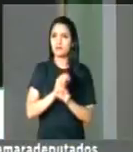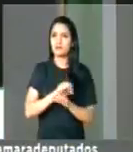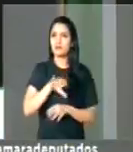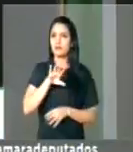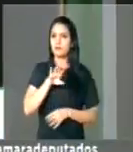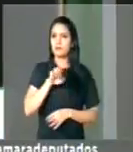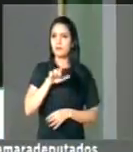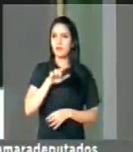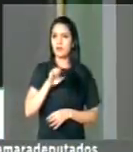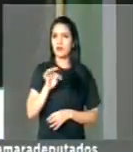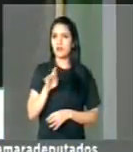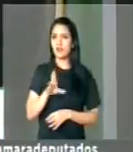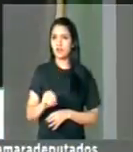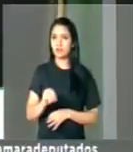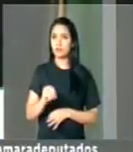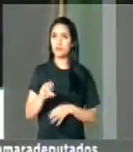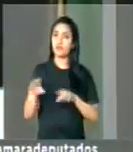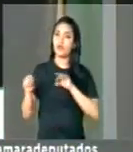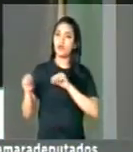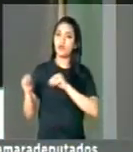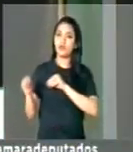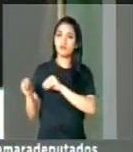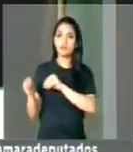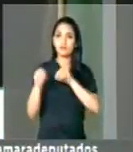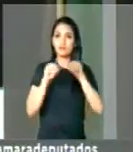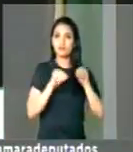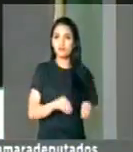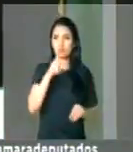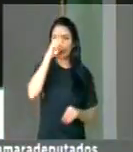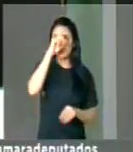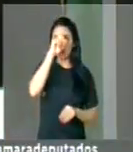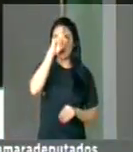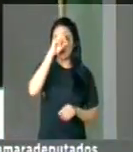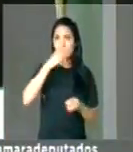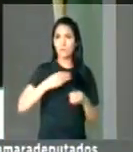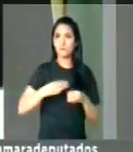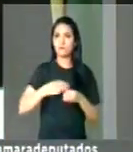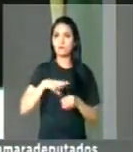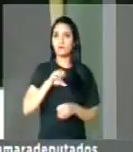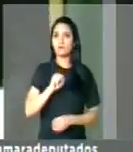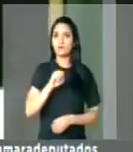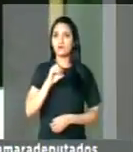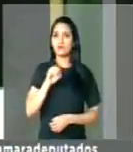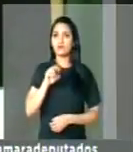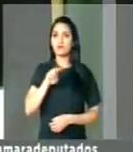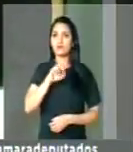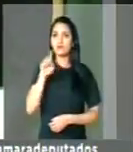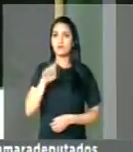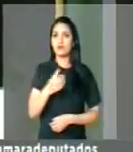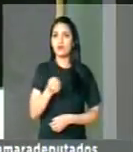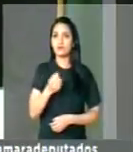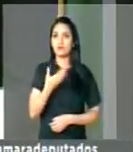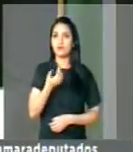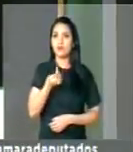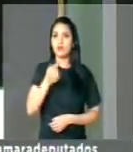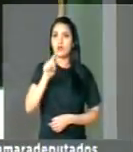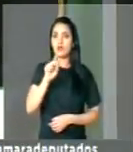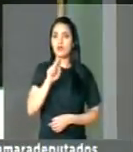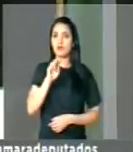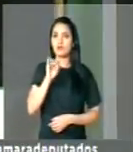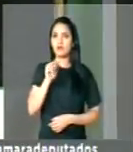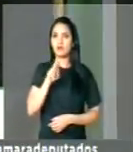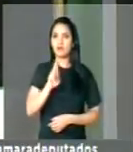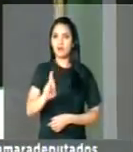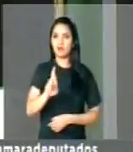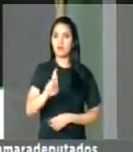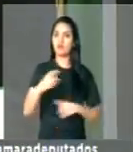foi transferido então para o Hospital Municipal Souza Aguiar, onde ele deveria, por ordens do hospital,